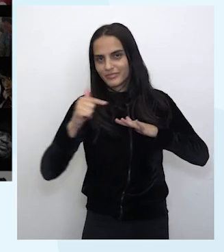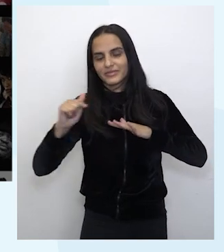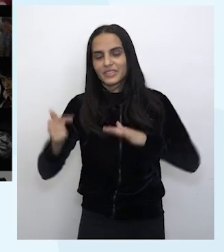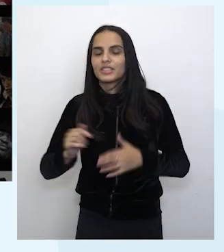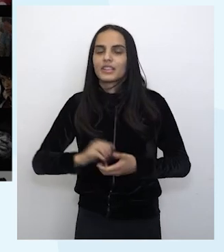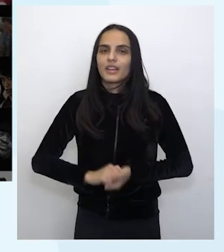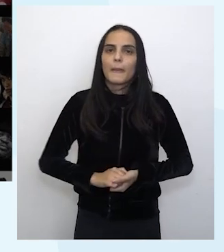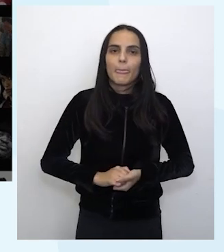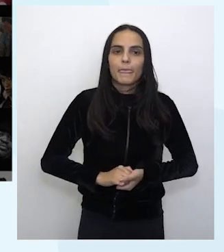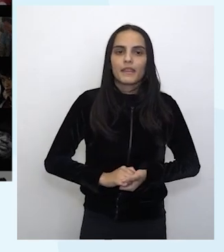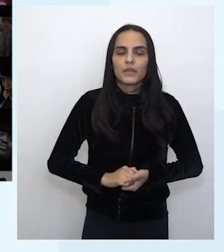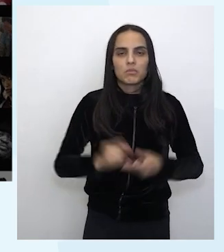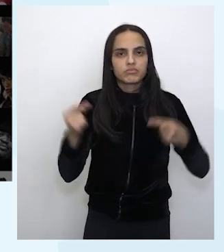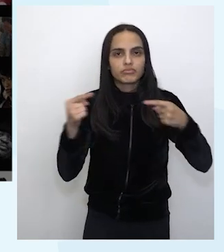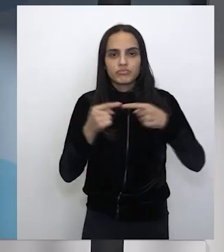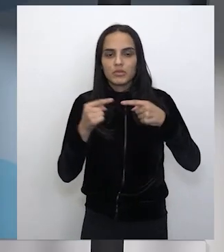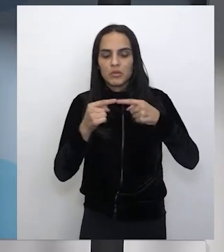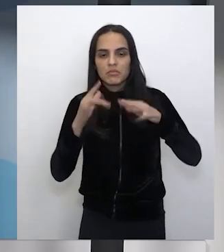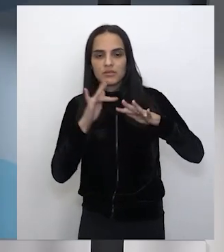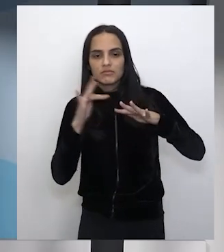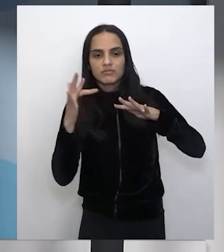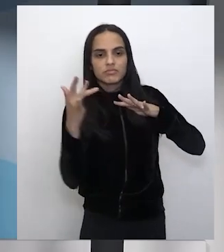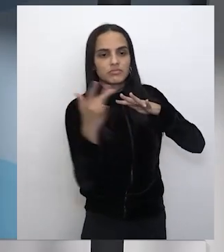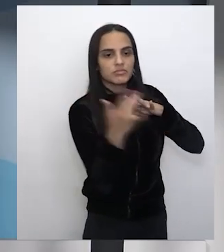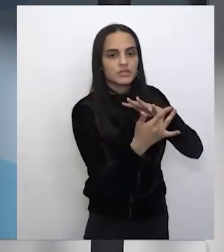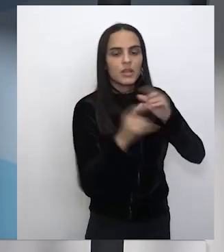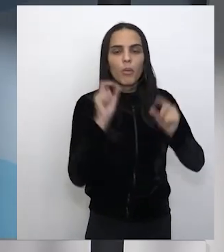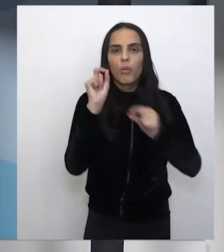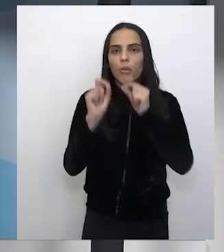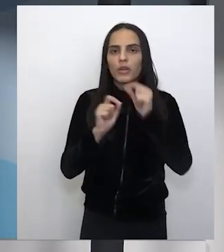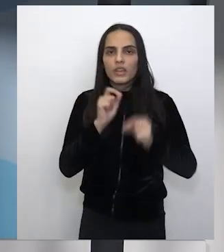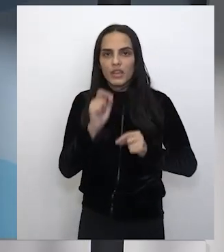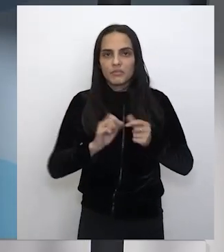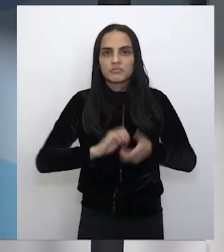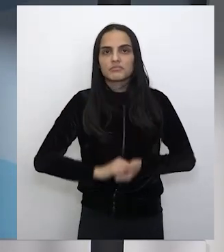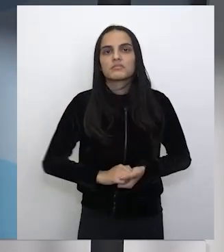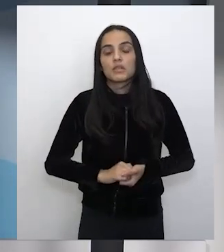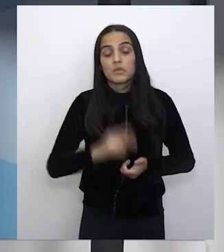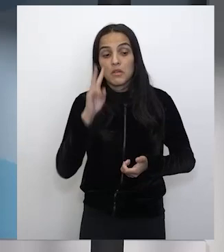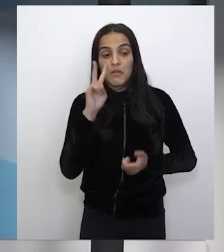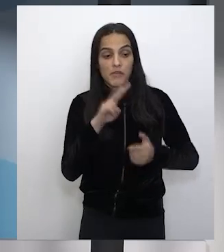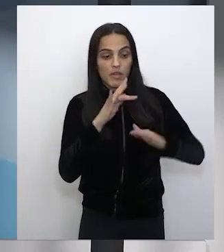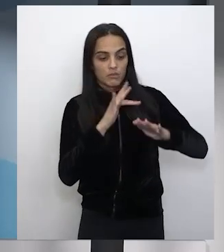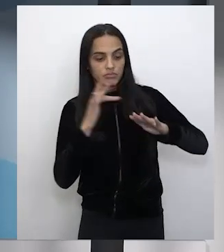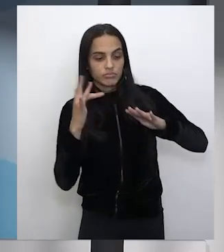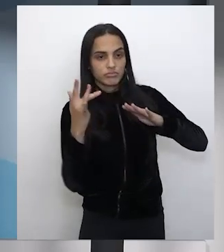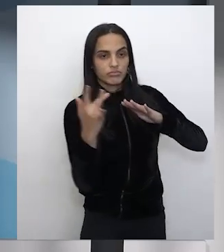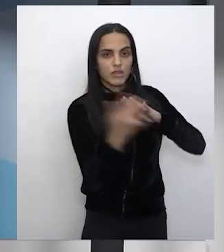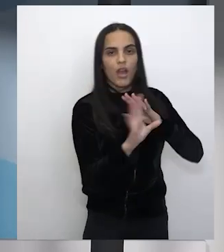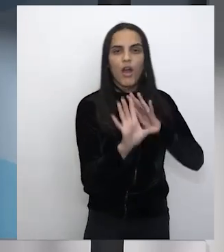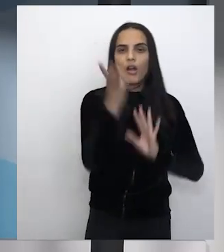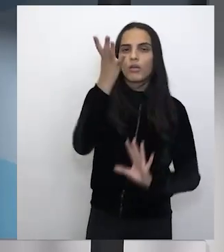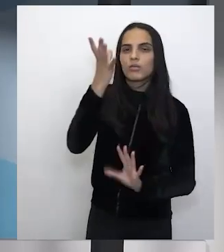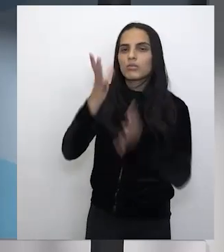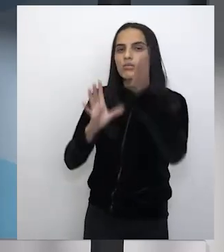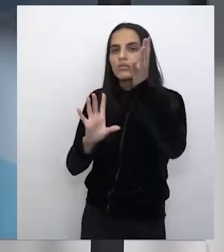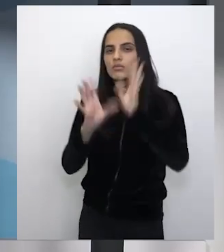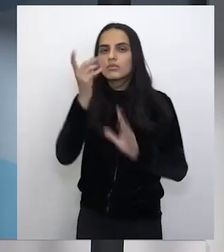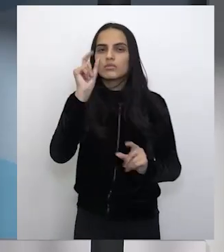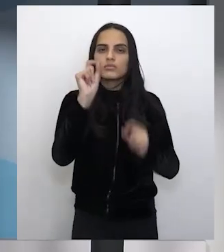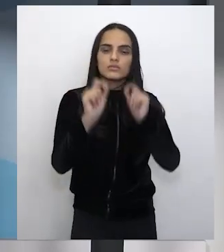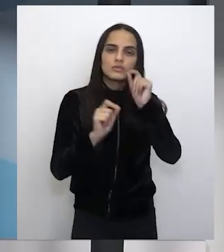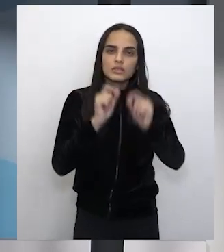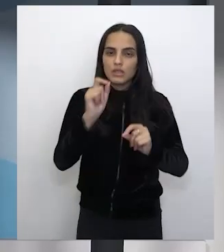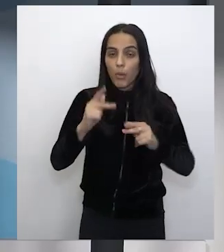Se assemelha com as redes sociais hoje, que vocês podem ver aí nas redes sociais, o que tem acontecido. Dá para fazer